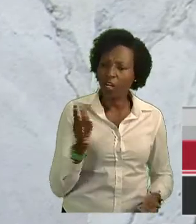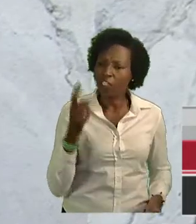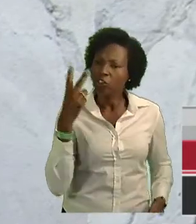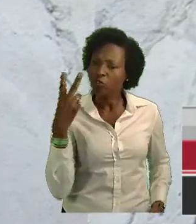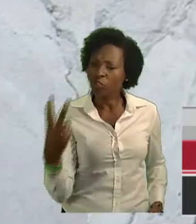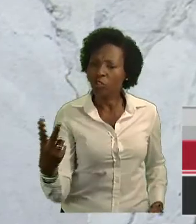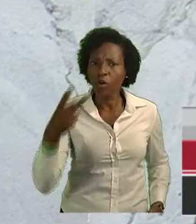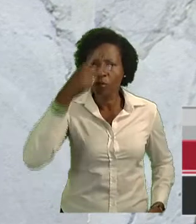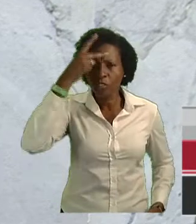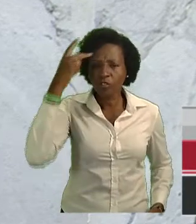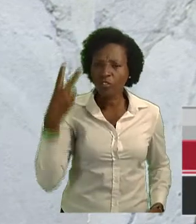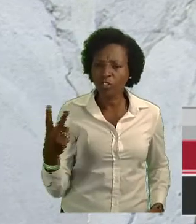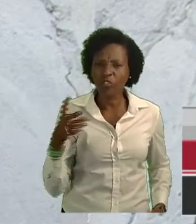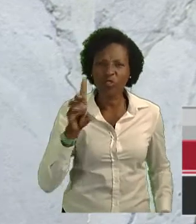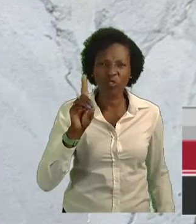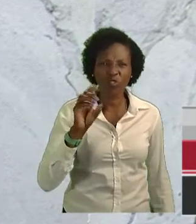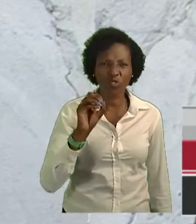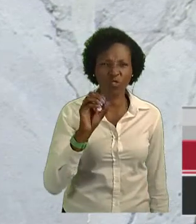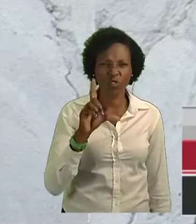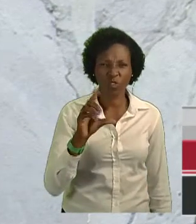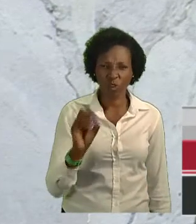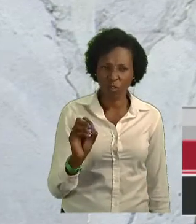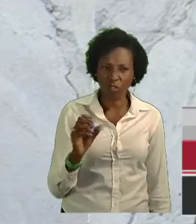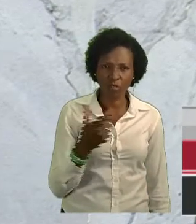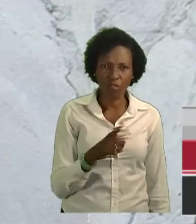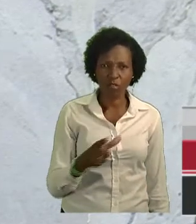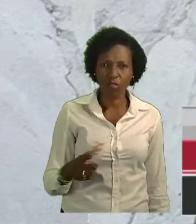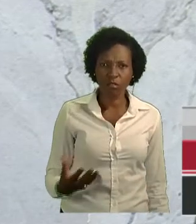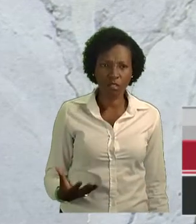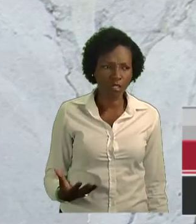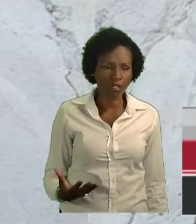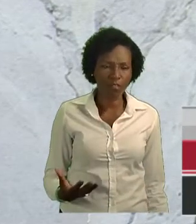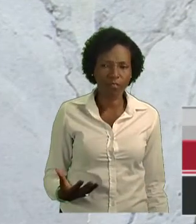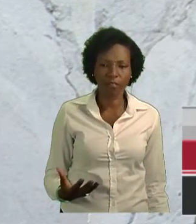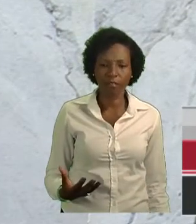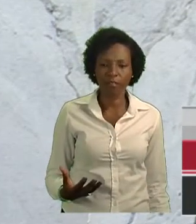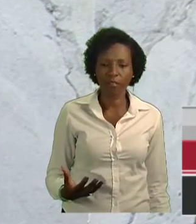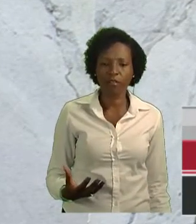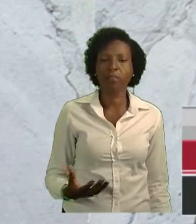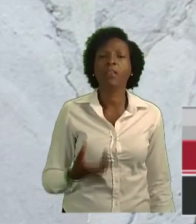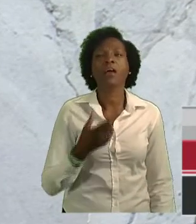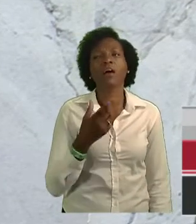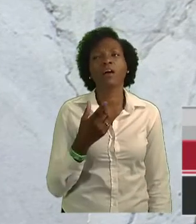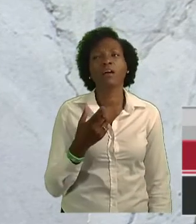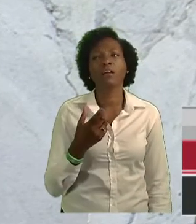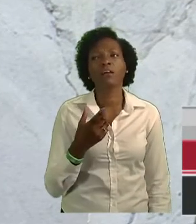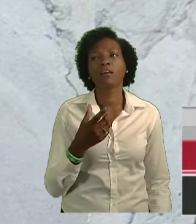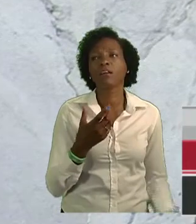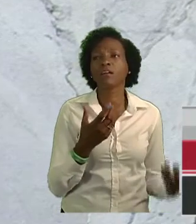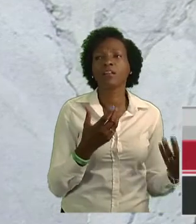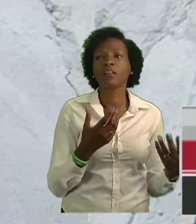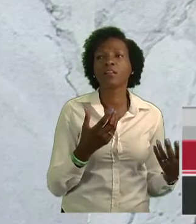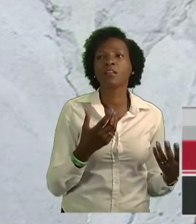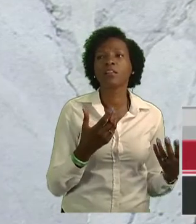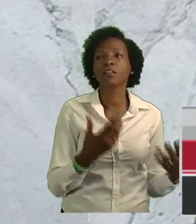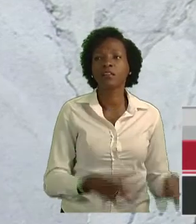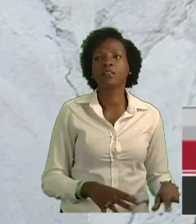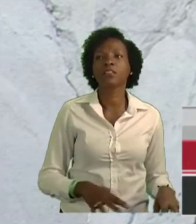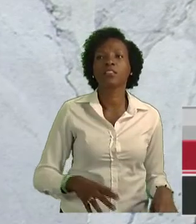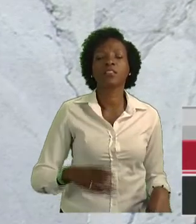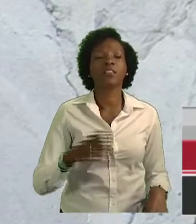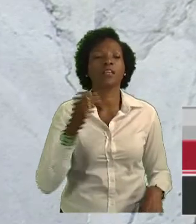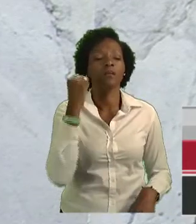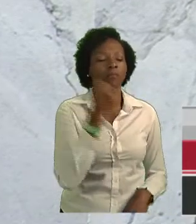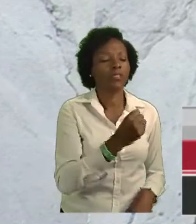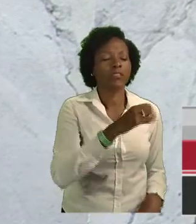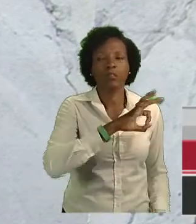ao menos do que é o todo teria autuado teria tido a intenção de colocar fim à vida do policial militar